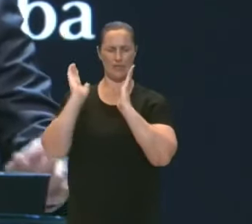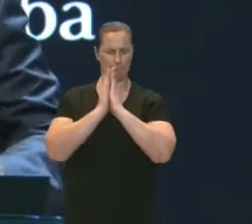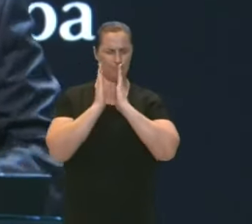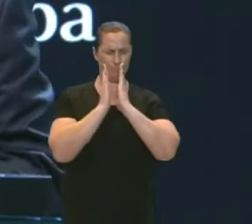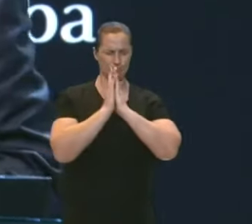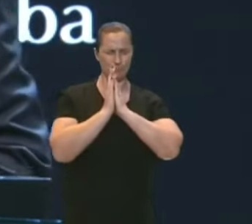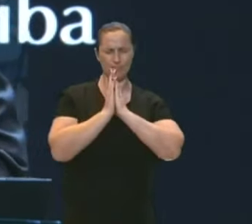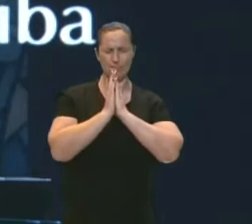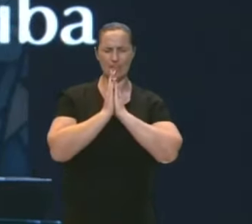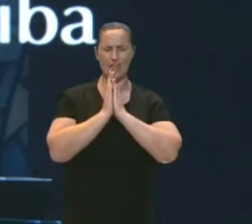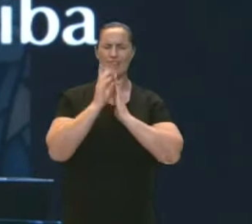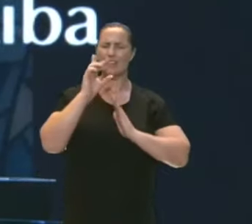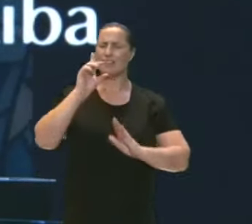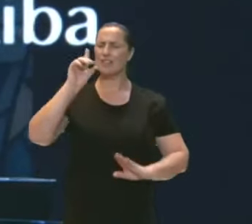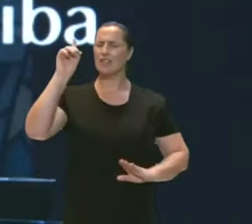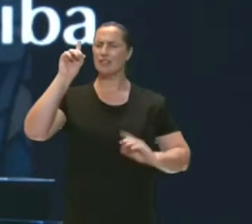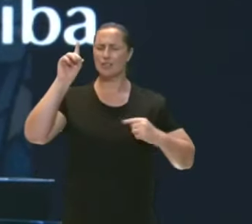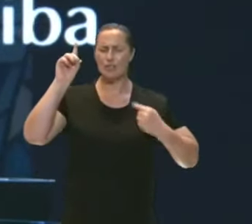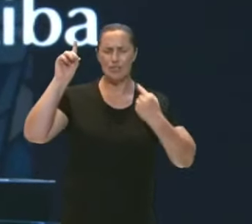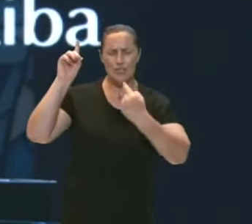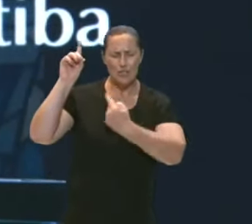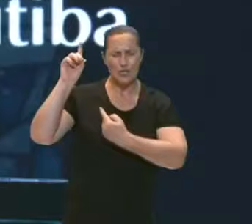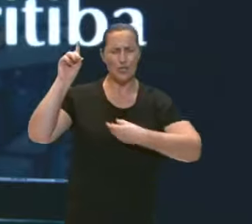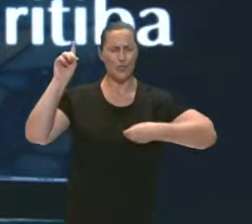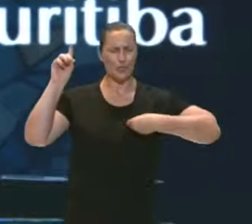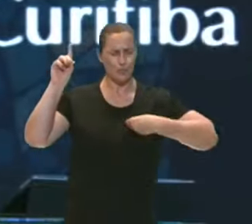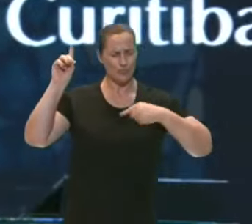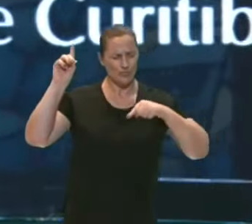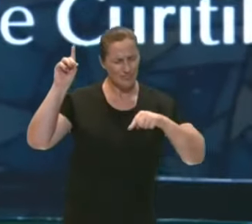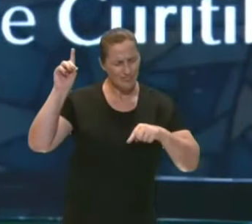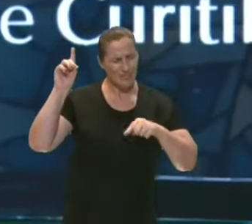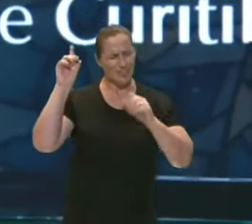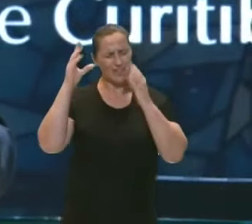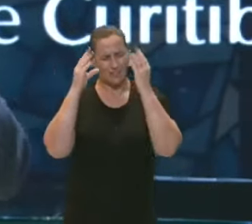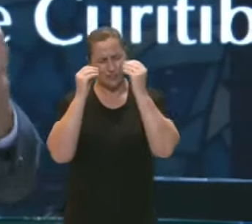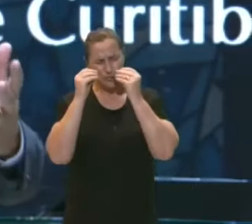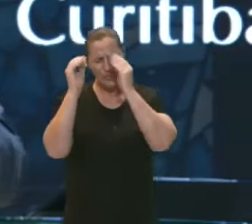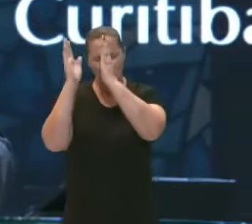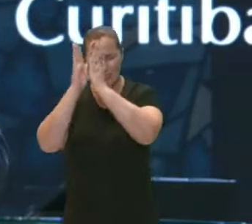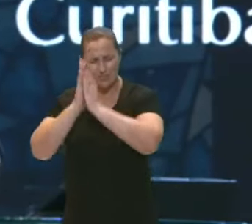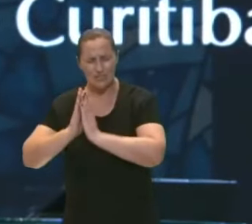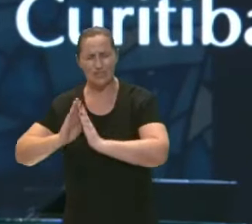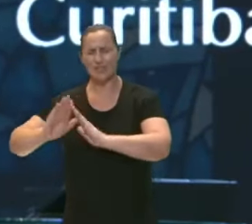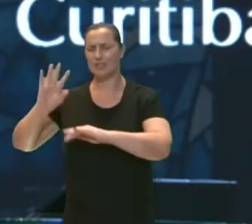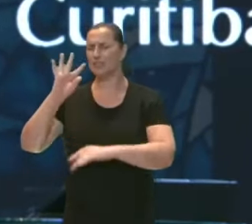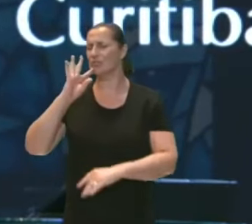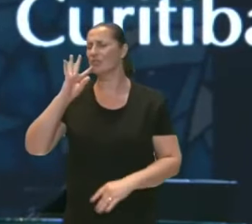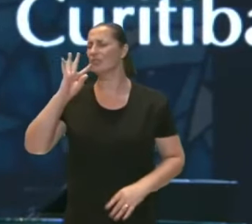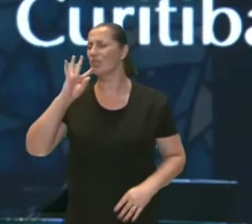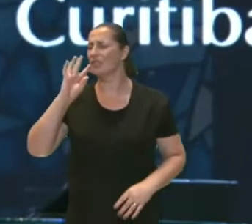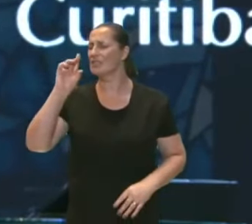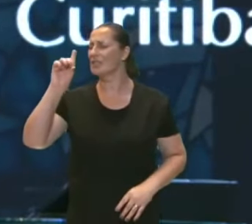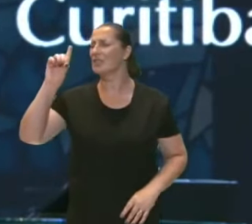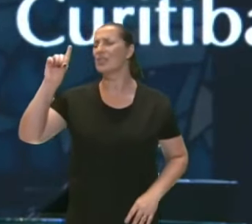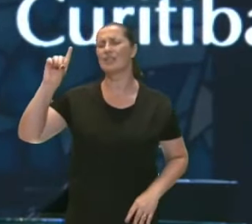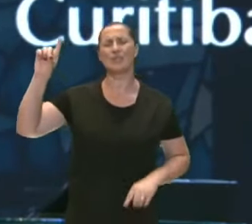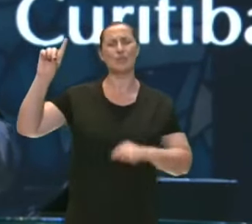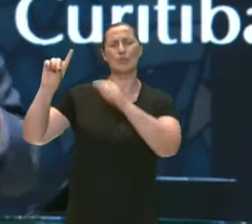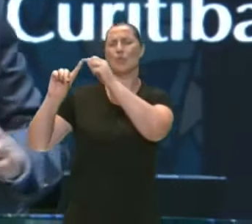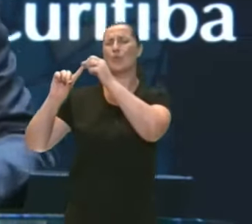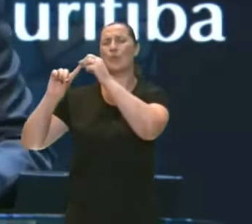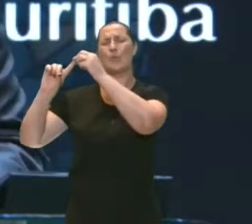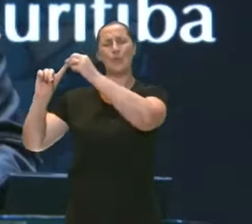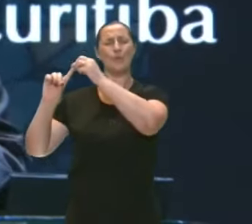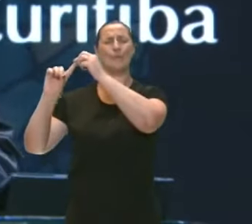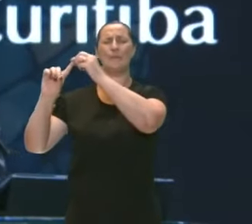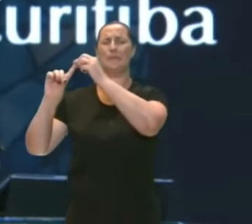Deus, nós estamos aqui nessa noite te adorando, reconhecendo que só o Senhor é Deus.